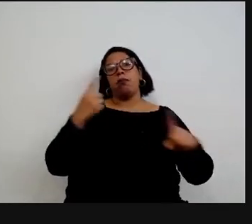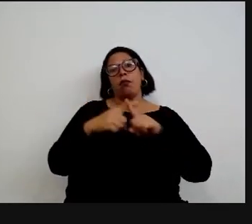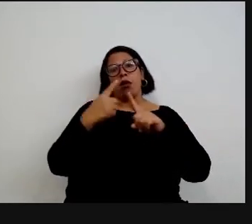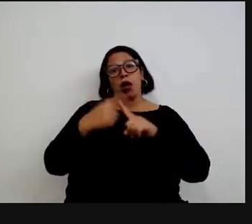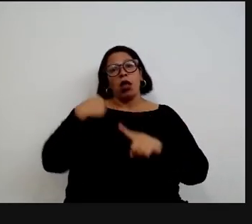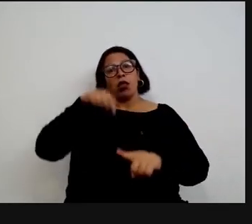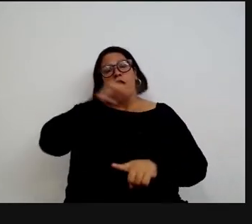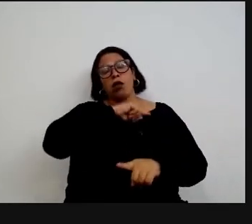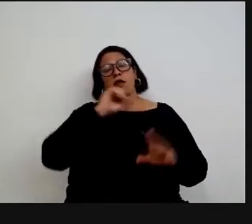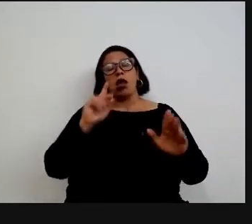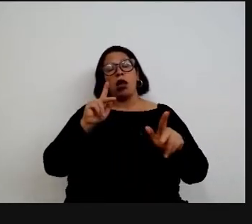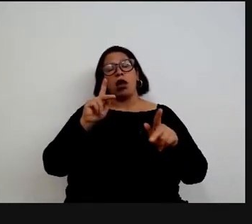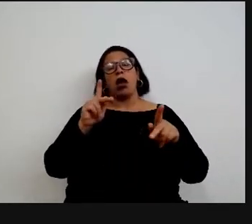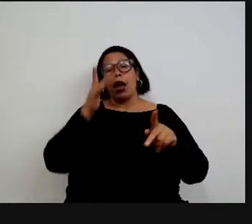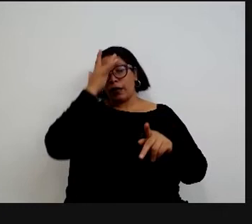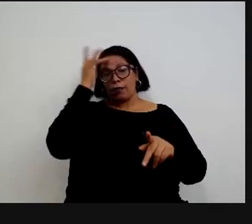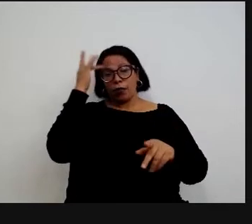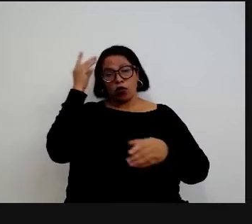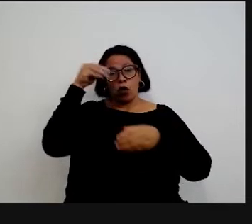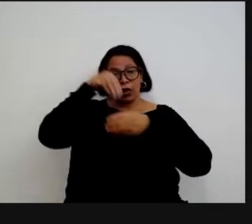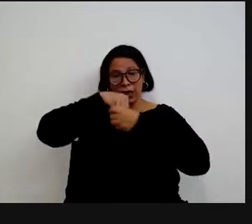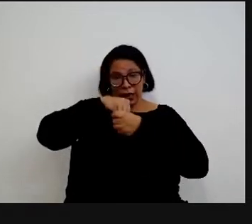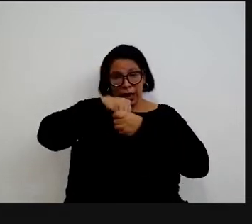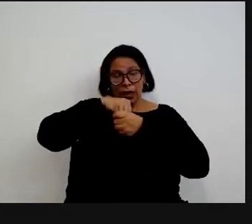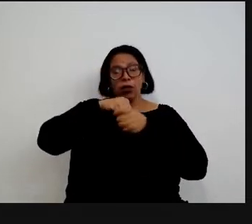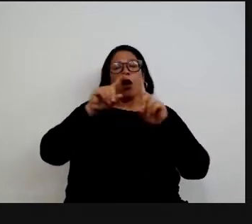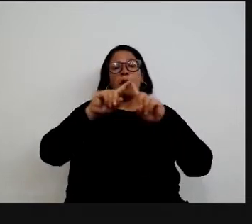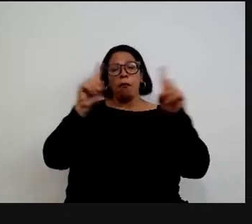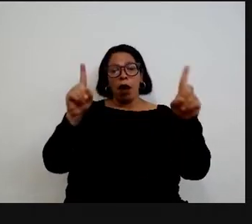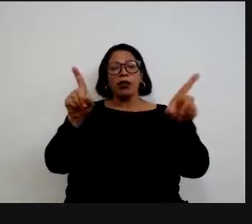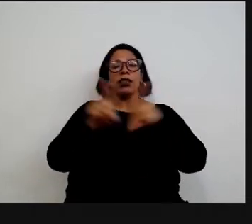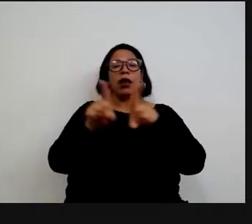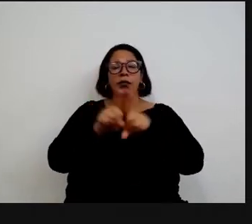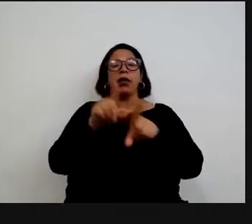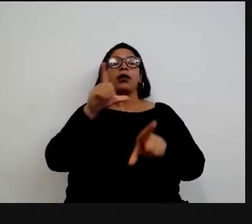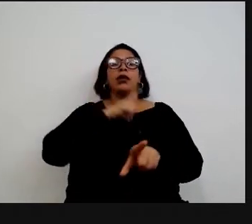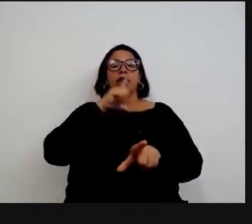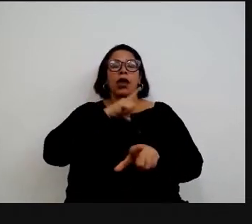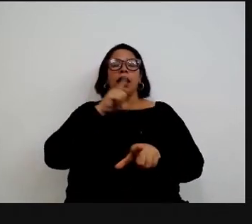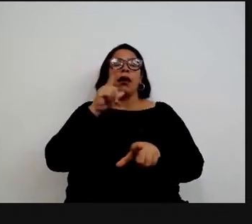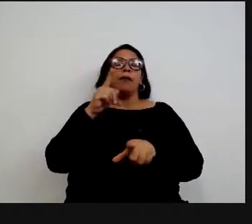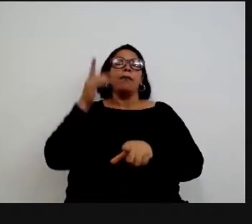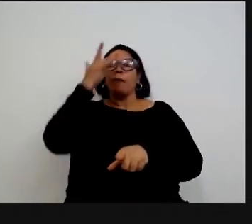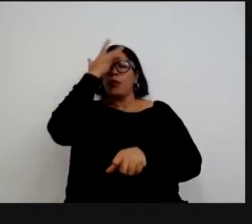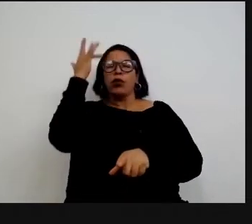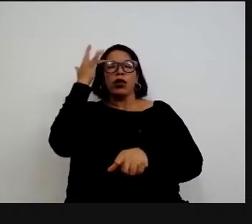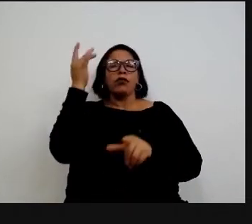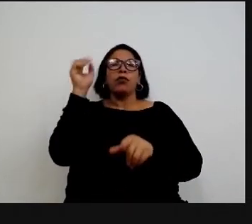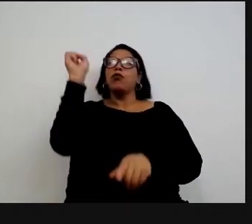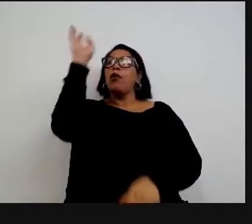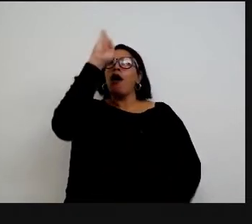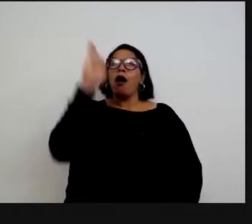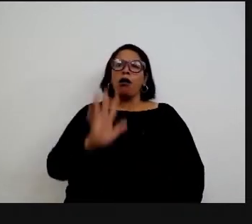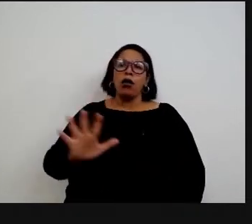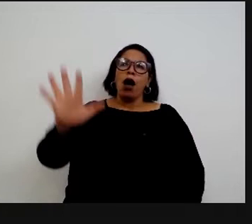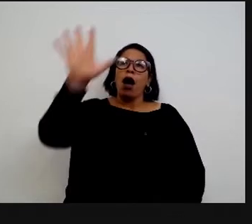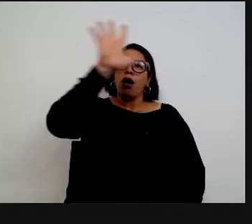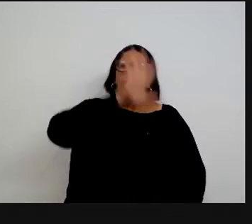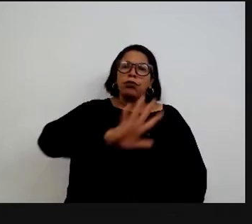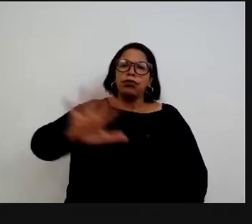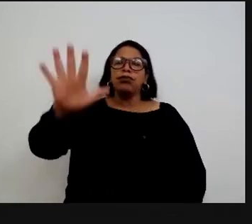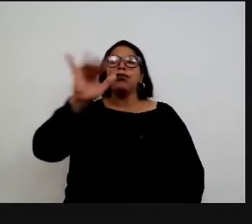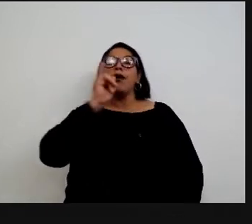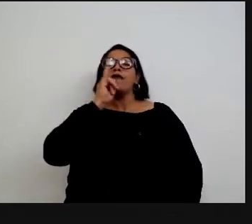nós temos um público, além do público interno, nós temos os nossos parceiros, que são muitos espalhados pelo Brasil, né? Parceiros